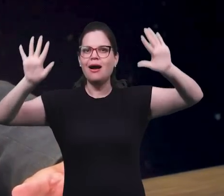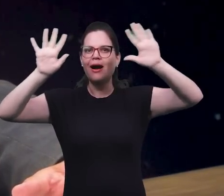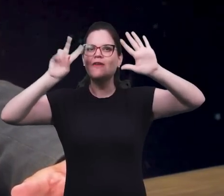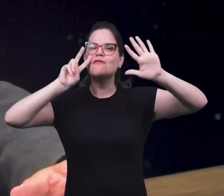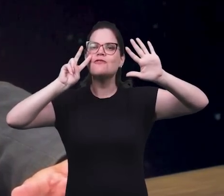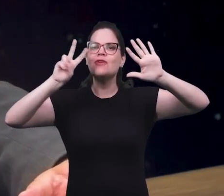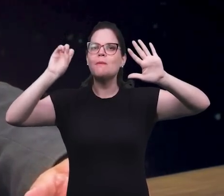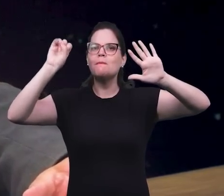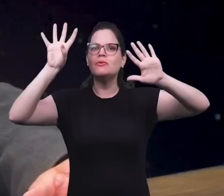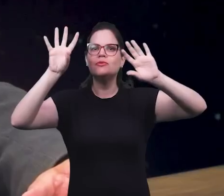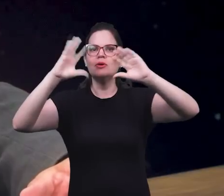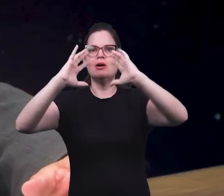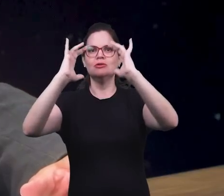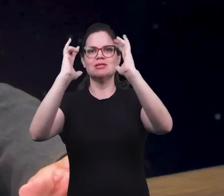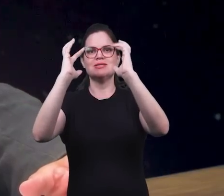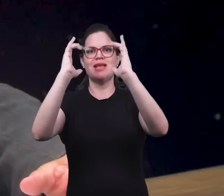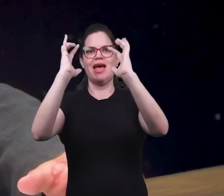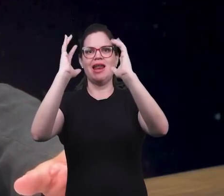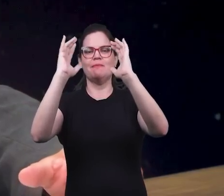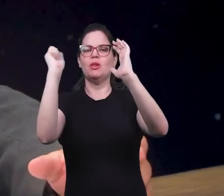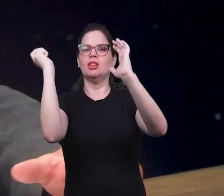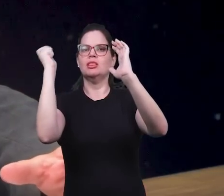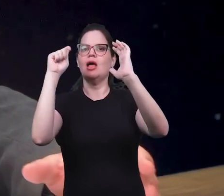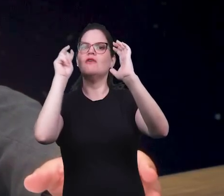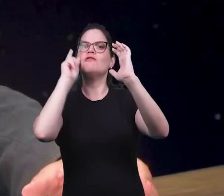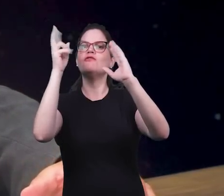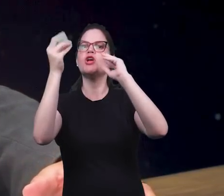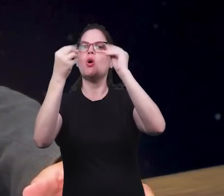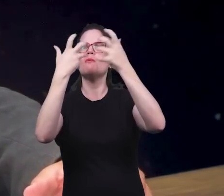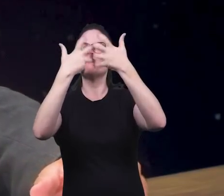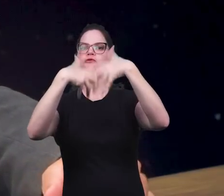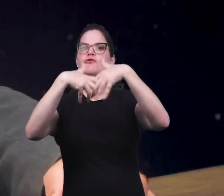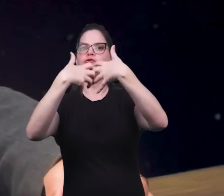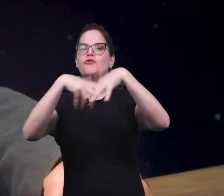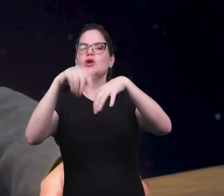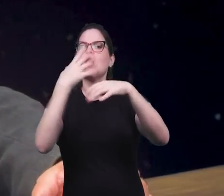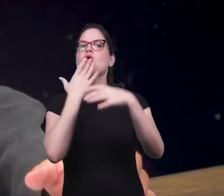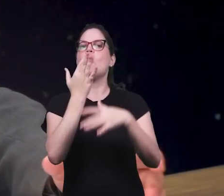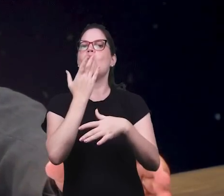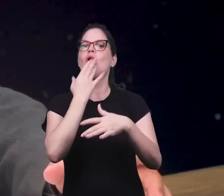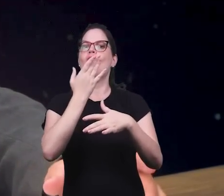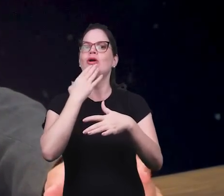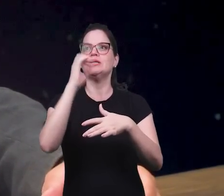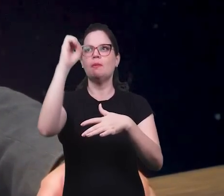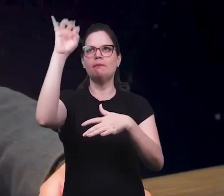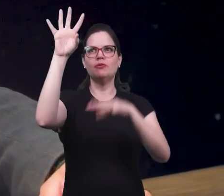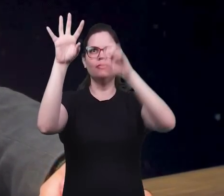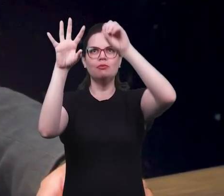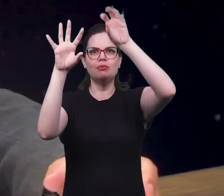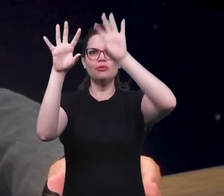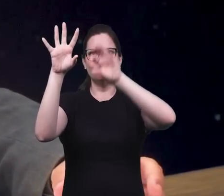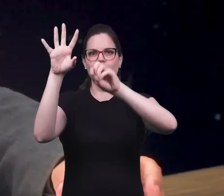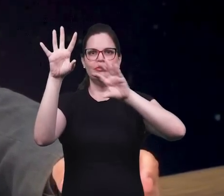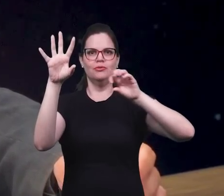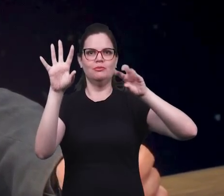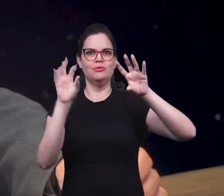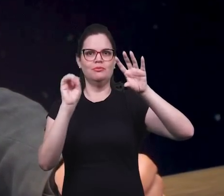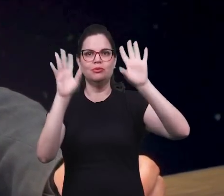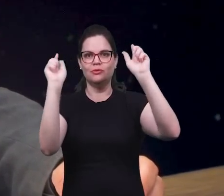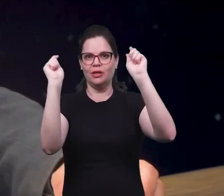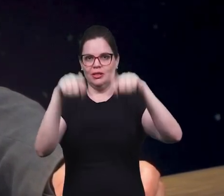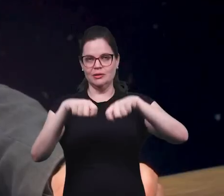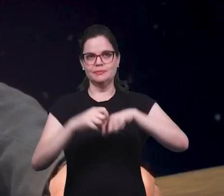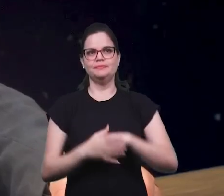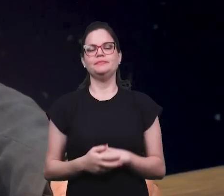ela em funcionamento, você consegue visualizar como o cérebro funciona. E aí já era conhecido, mas pôde ser visualizado isso